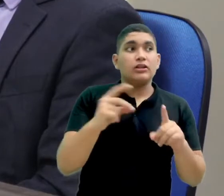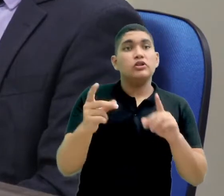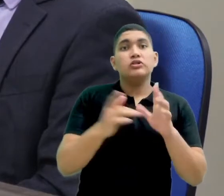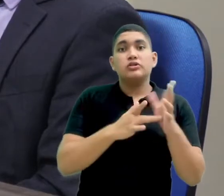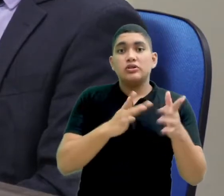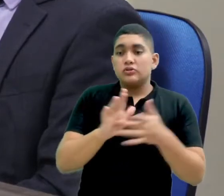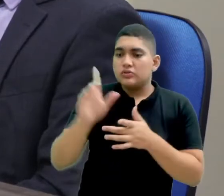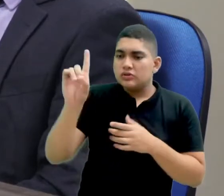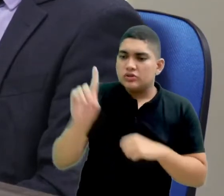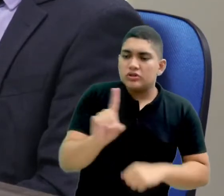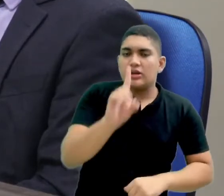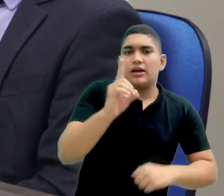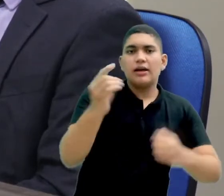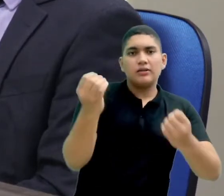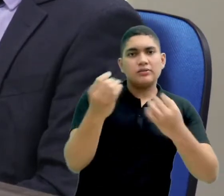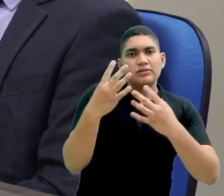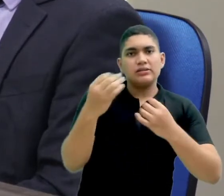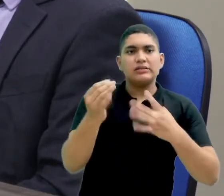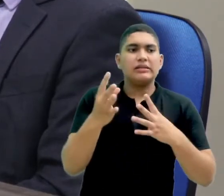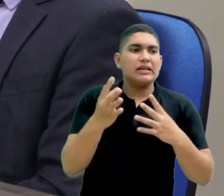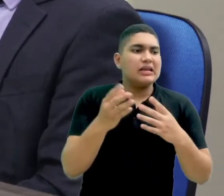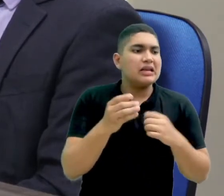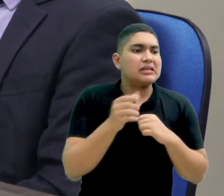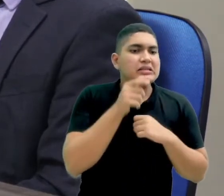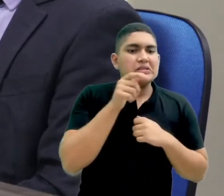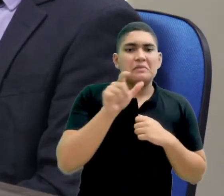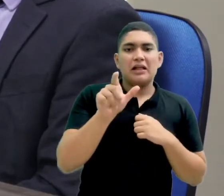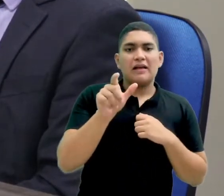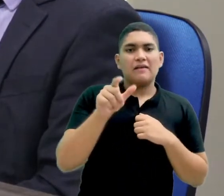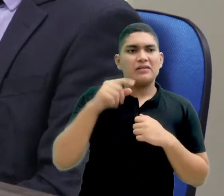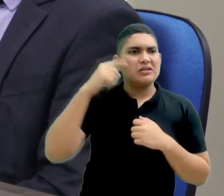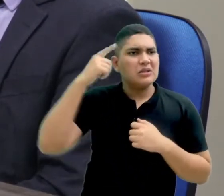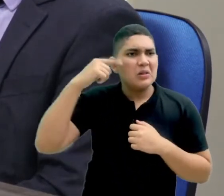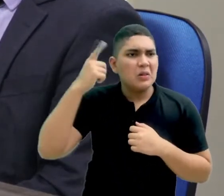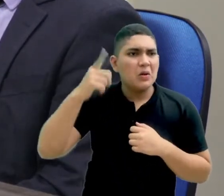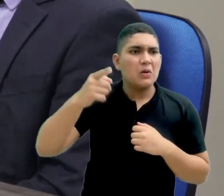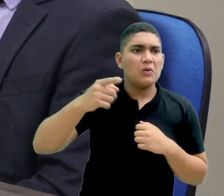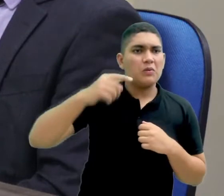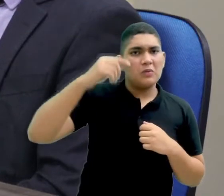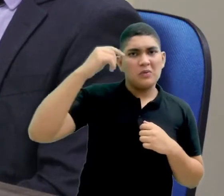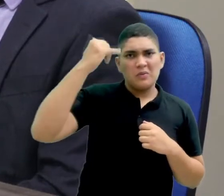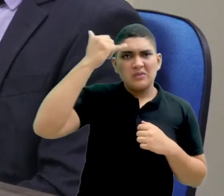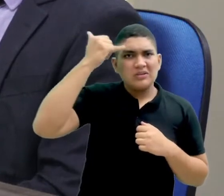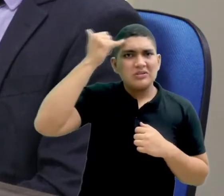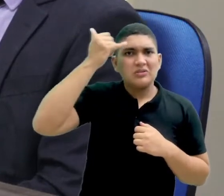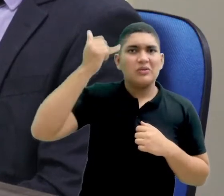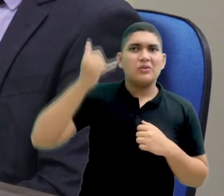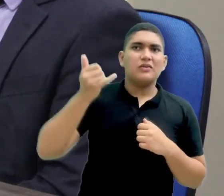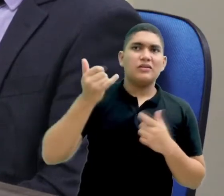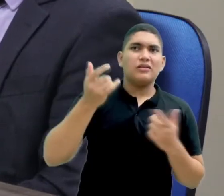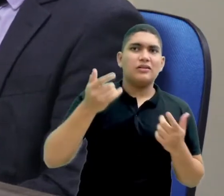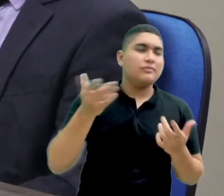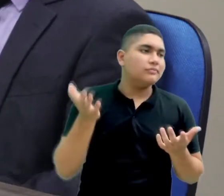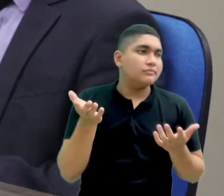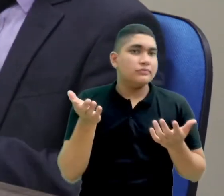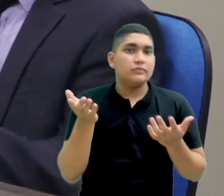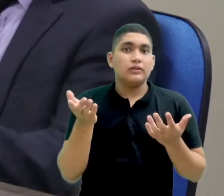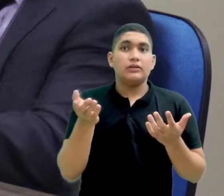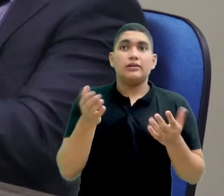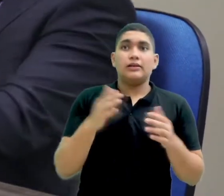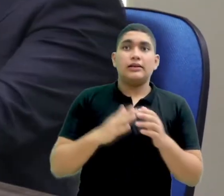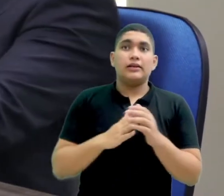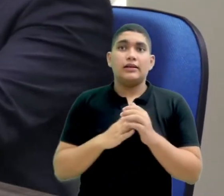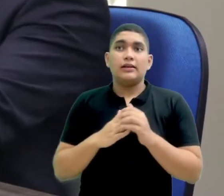olha, esses termos, raca, louco, eles conduzem nós que estamos